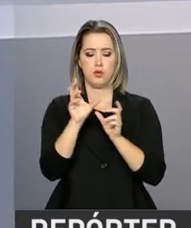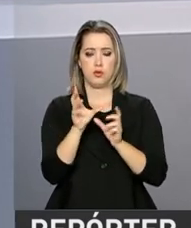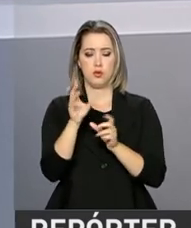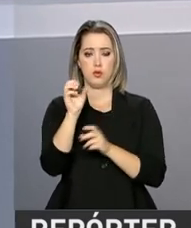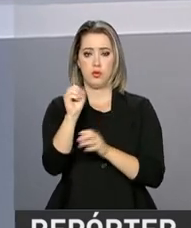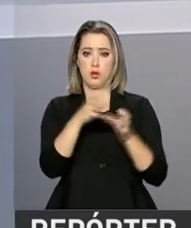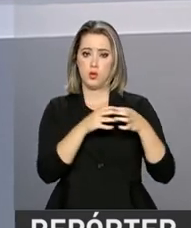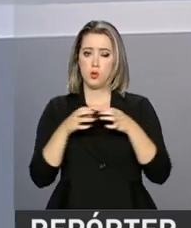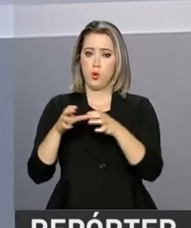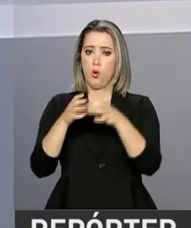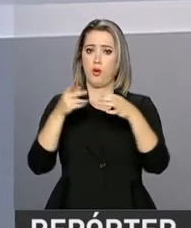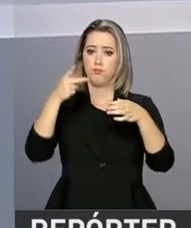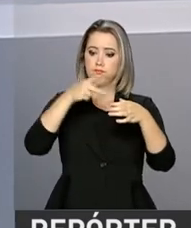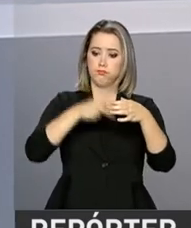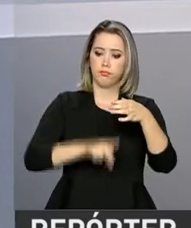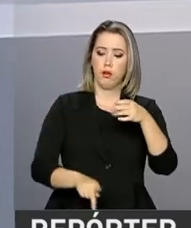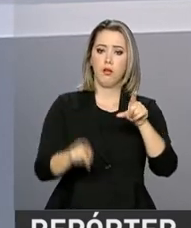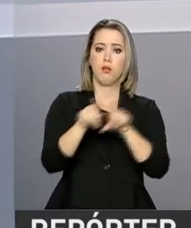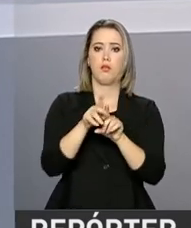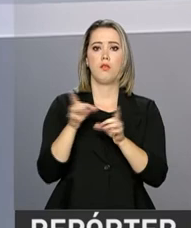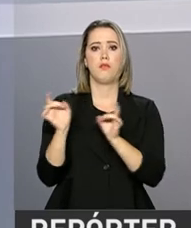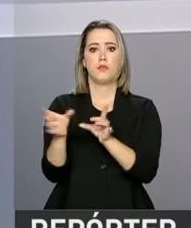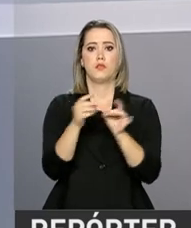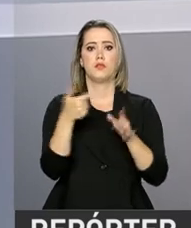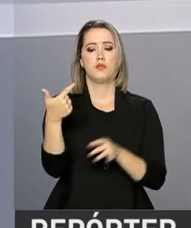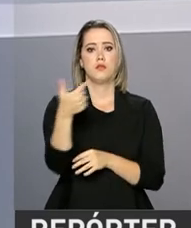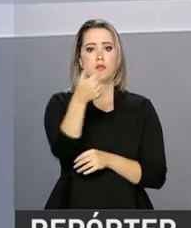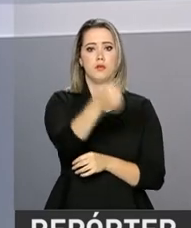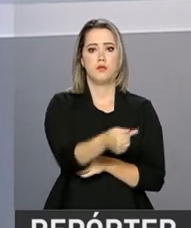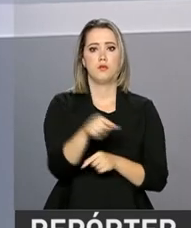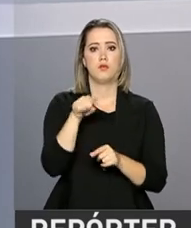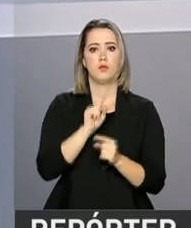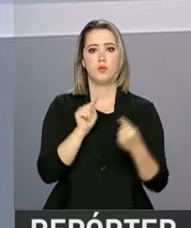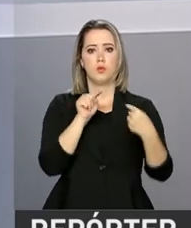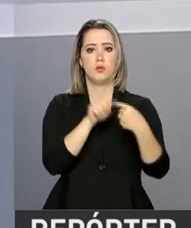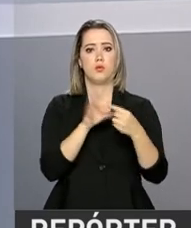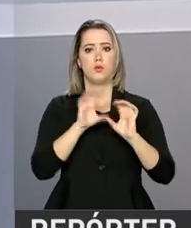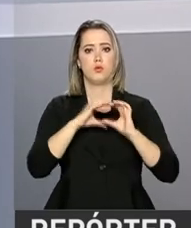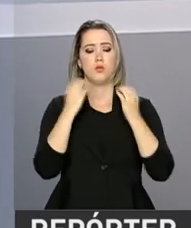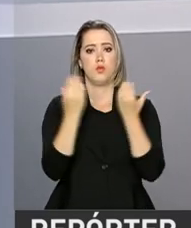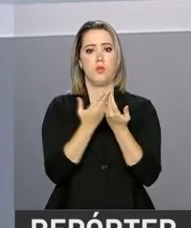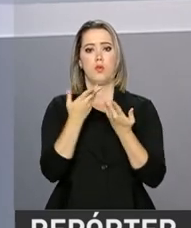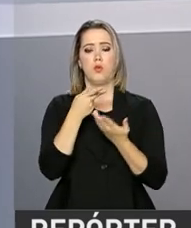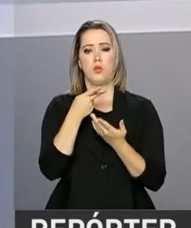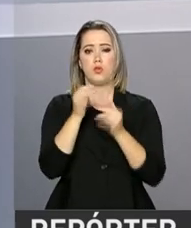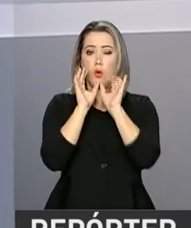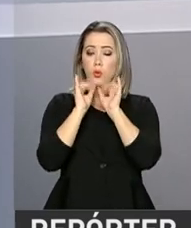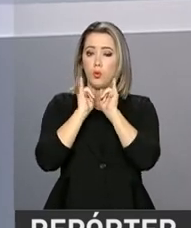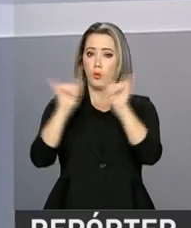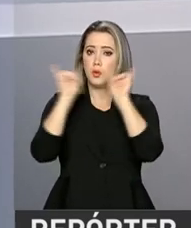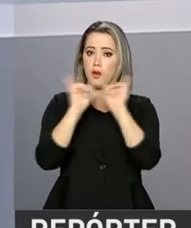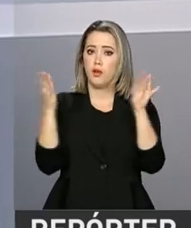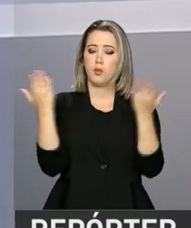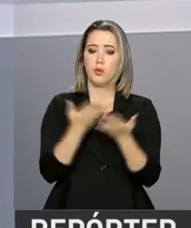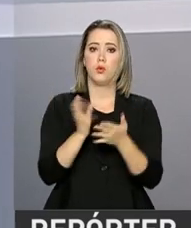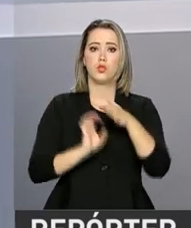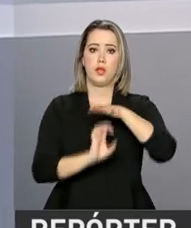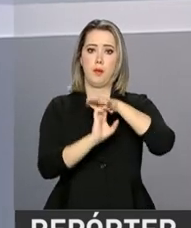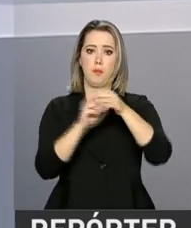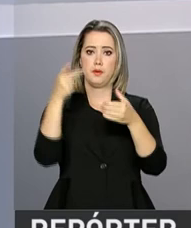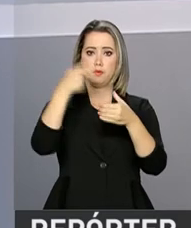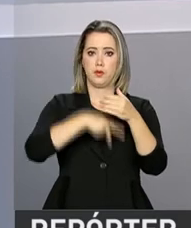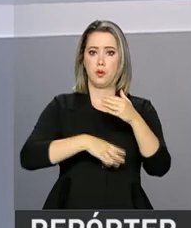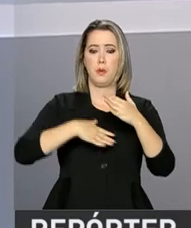do pré sal que serão leiloadas pelo governo em 2017 de acordo com o comunicado divulgado hoje pela estatal independente